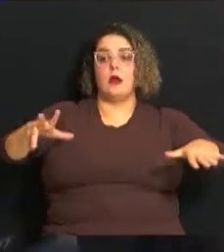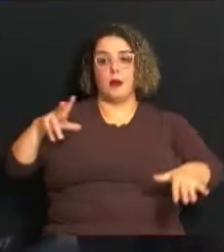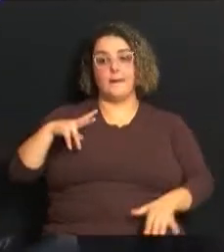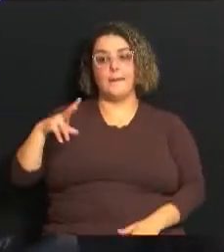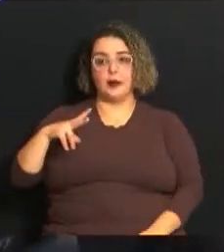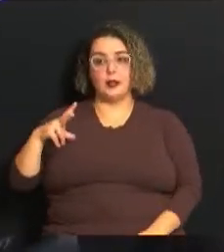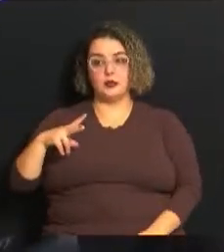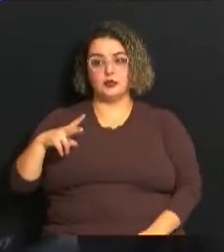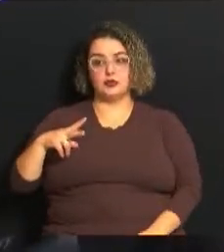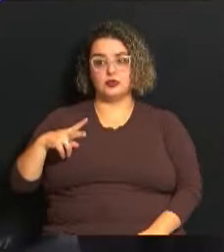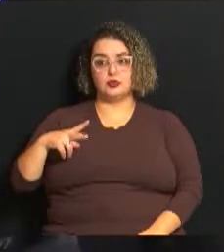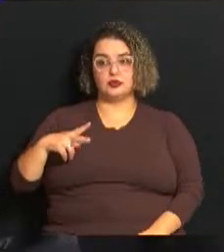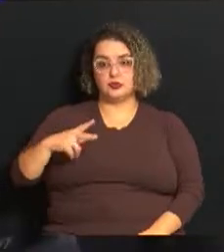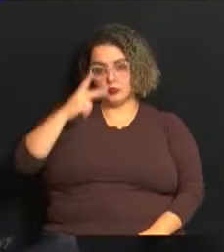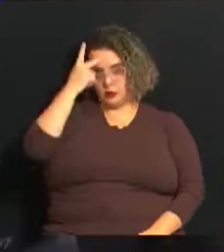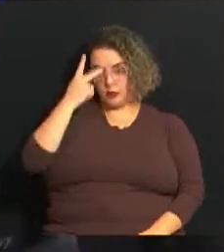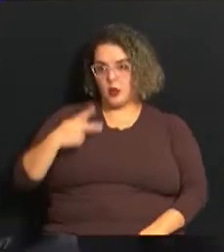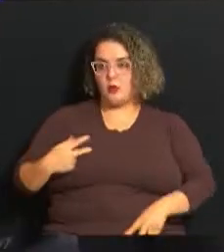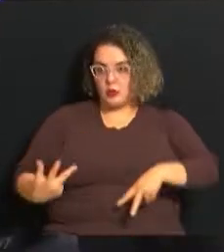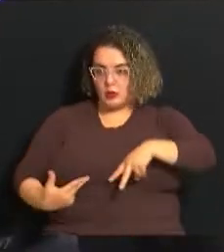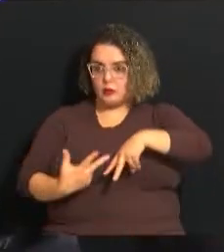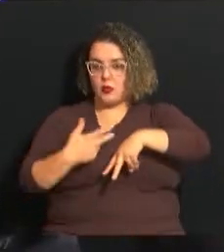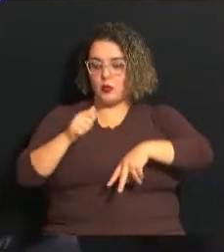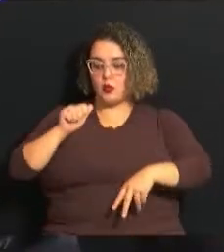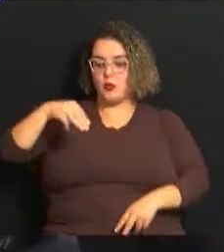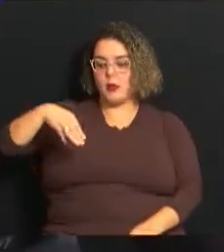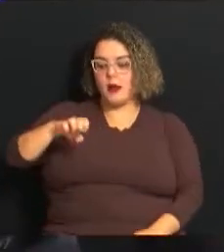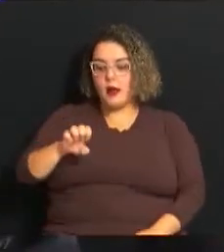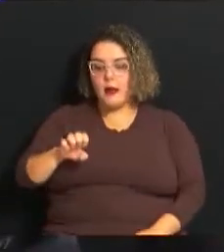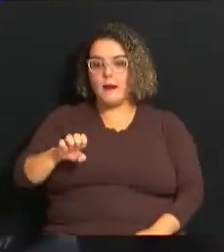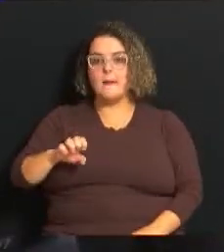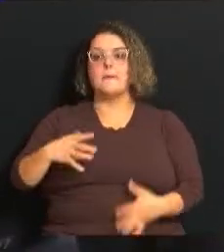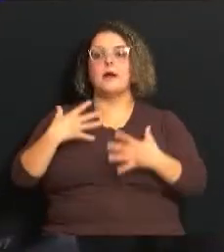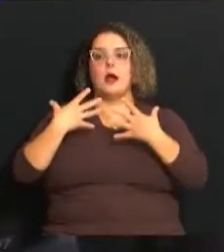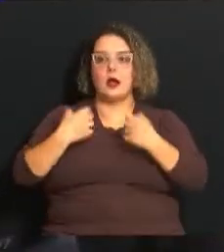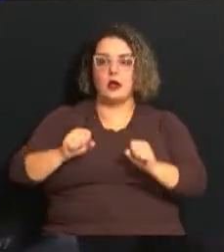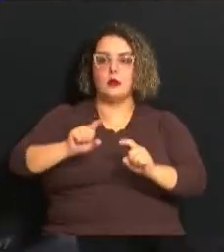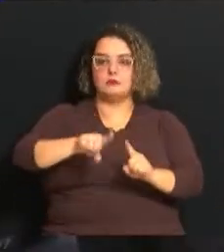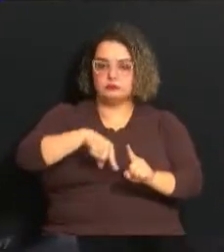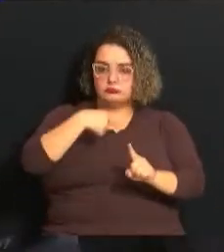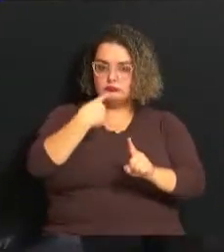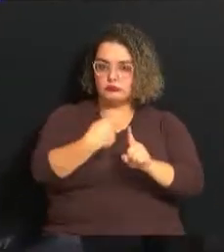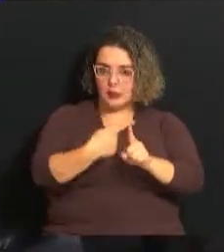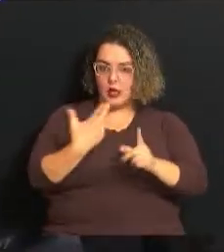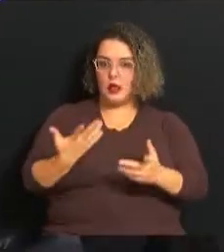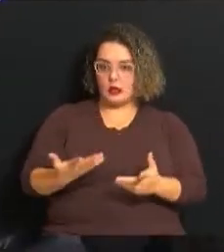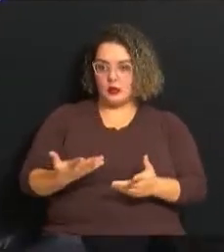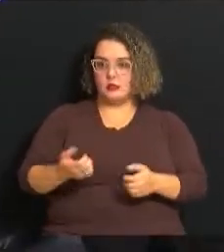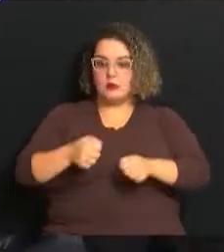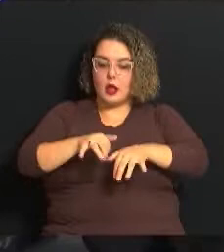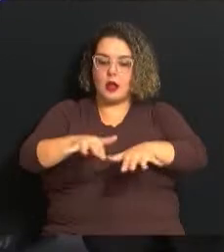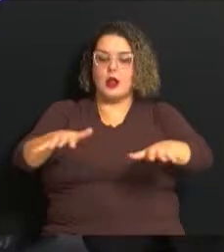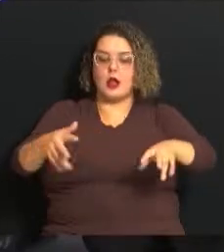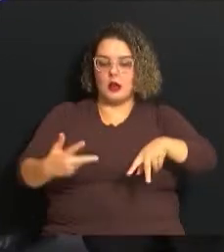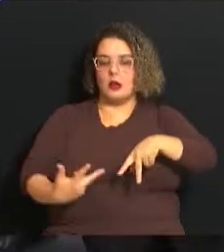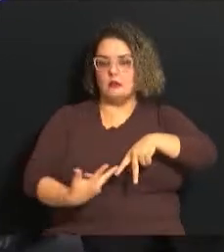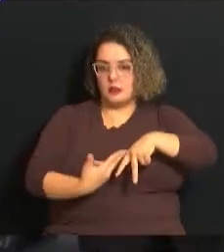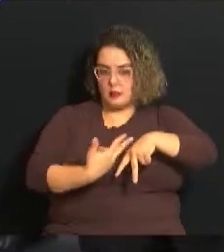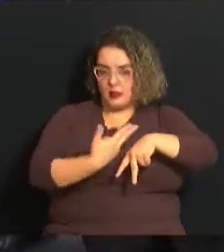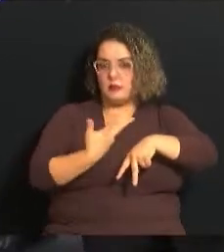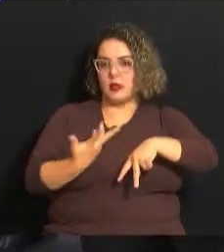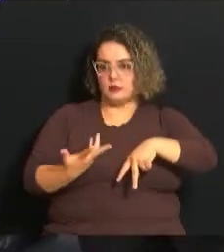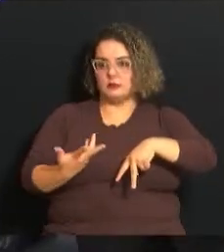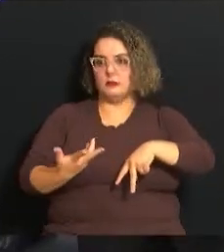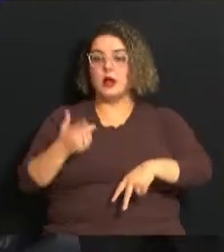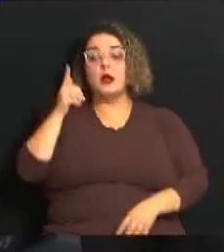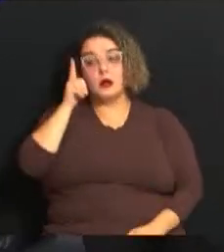nas cirurgias. O próprio AME aqui vai ganhar um adicional para poder ampliar o número de cirurgias que ele consegue